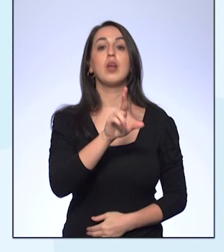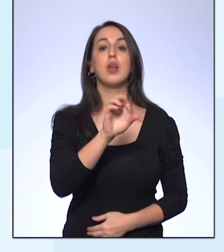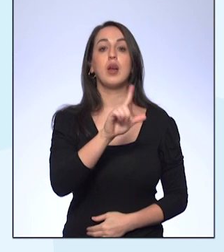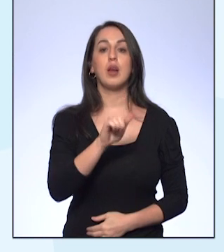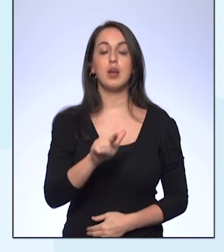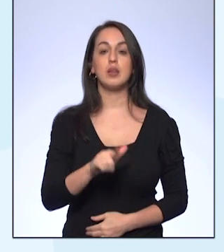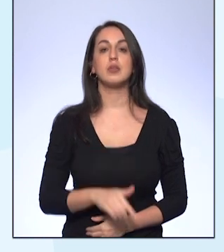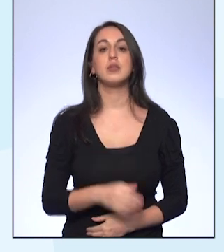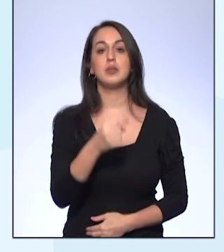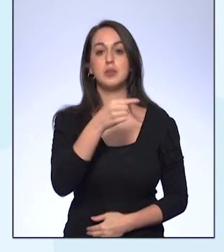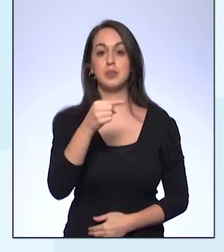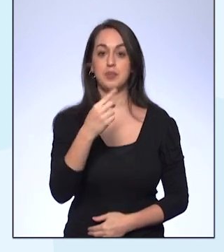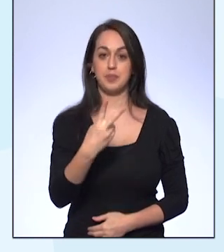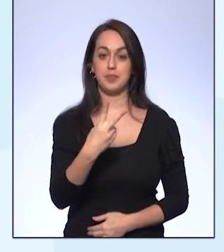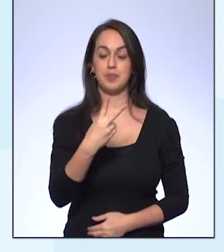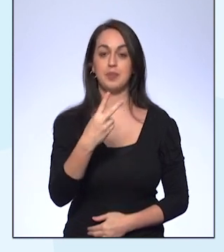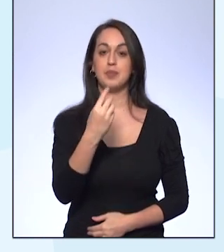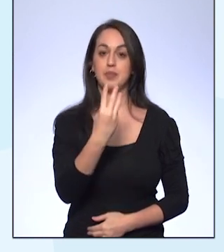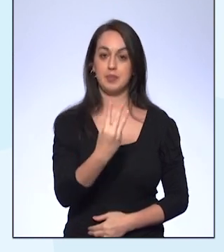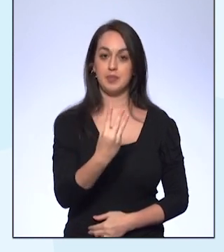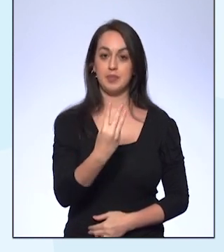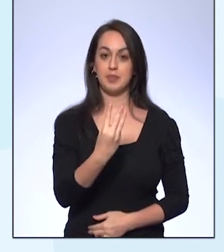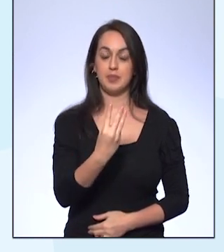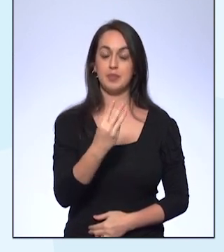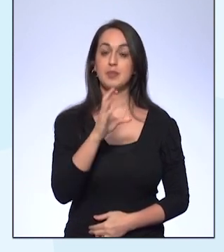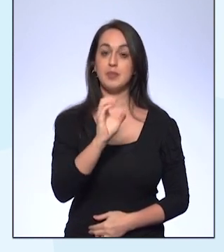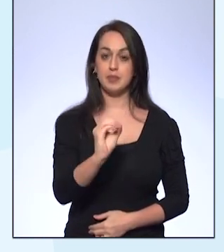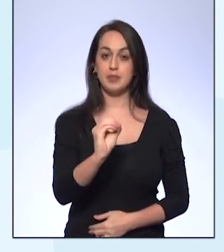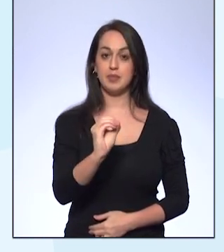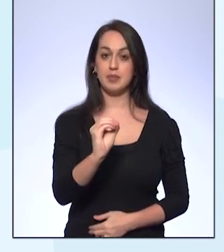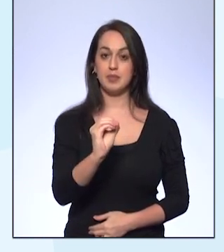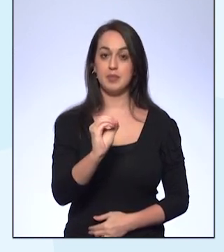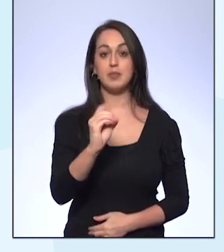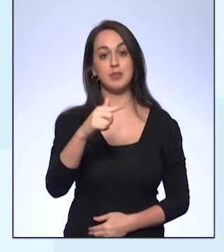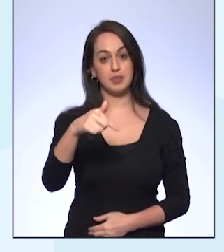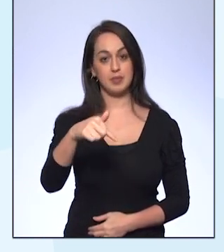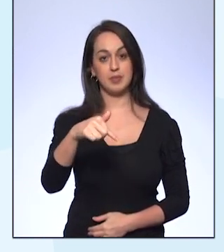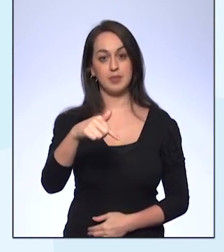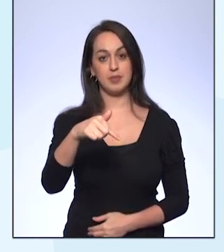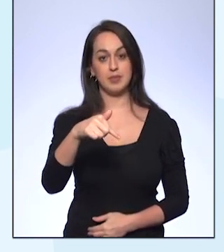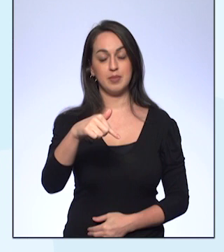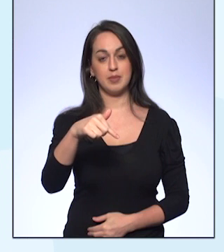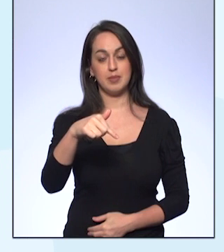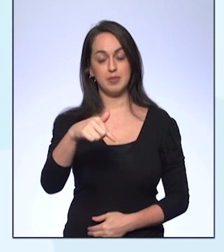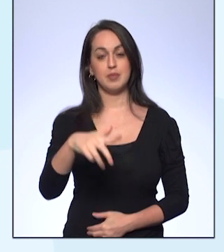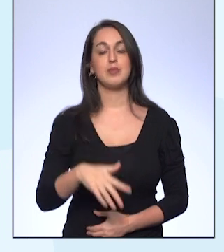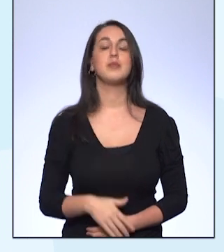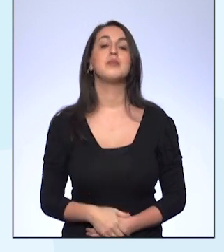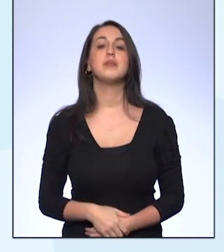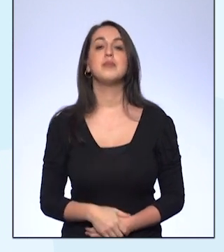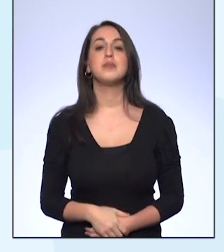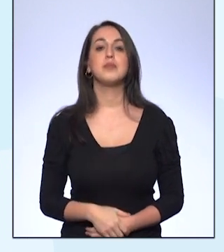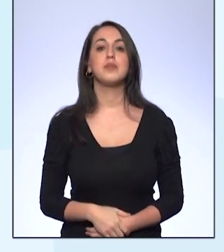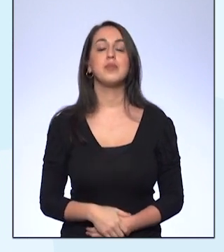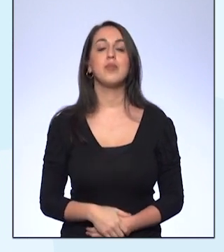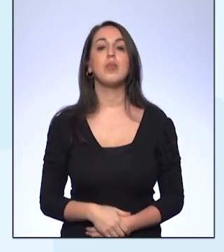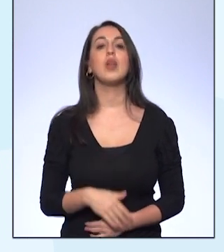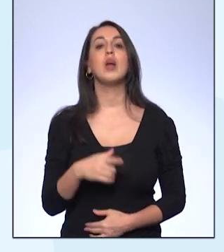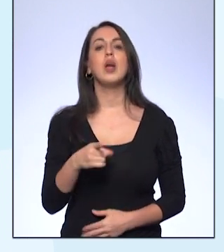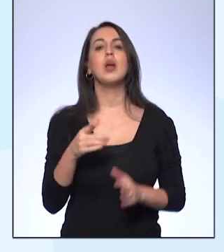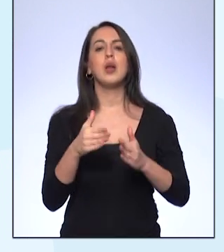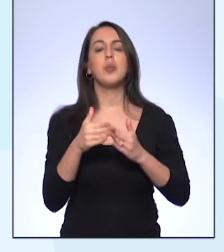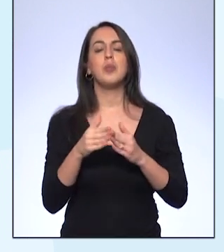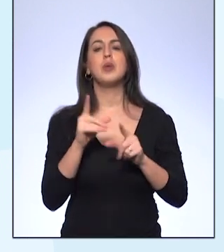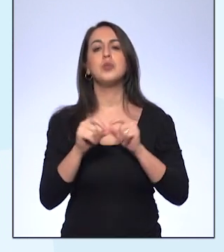são -2, 3, 0 e 7. Muito bem. E está sendo pedido que